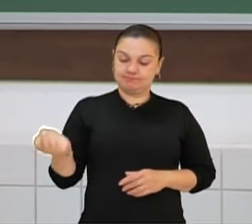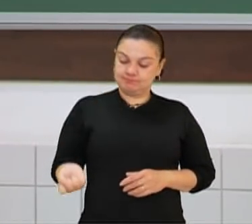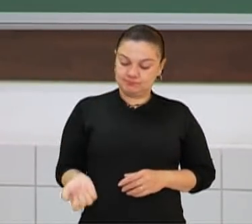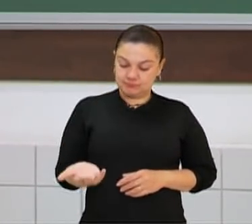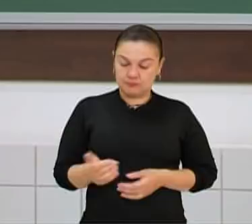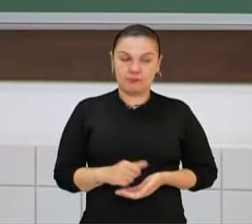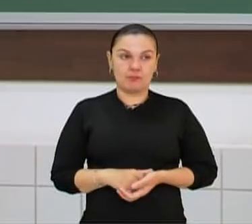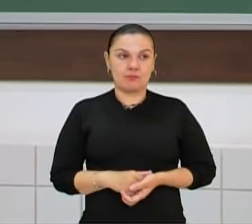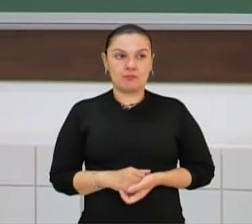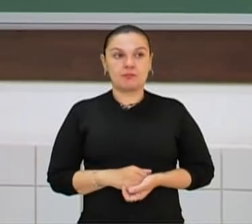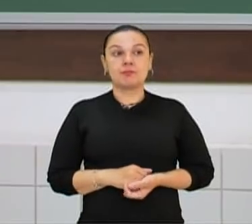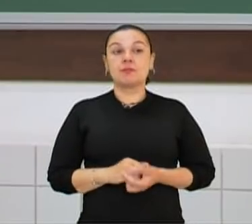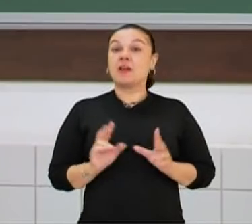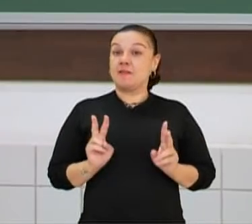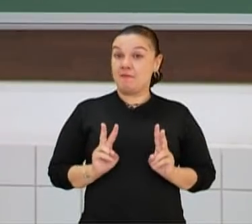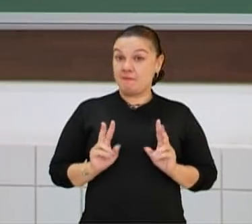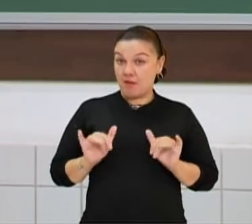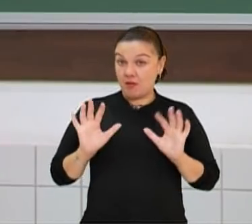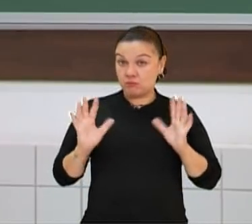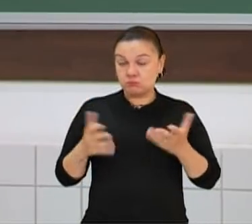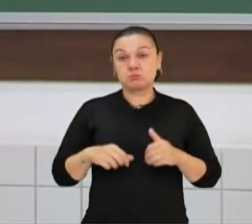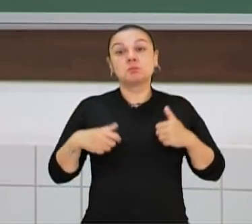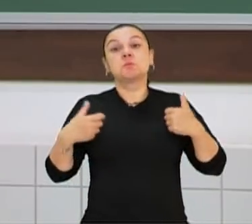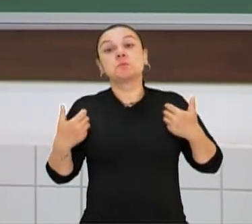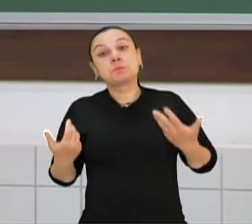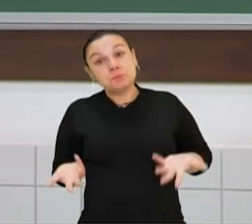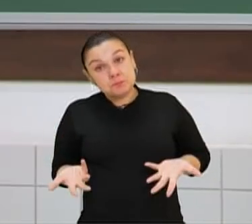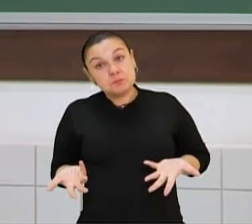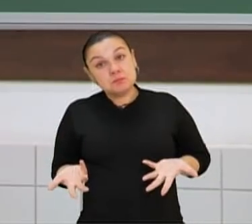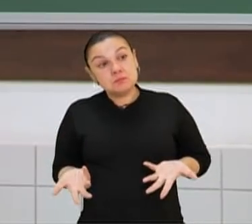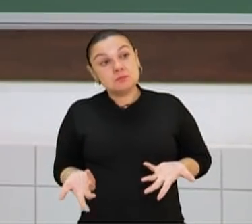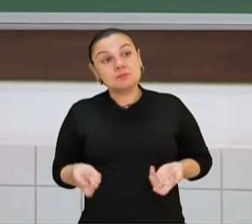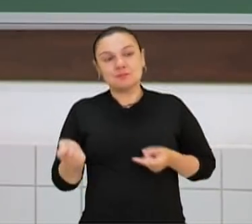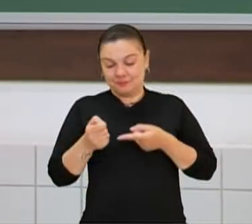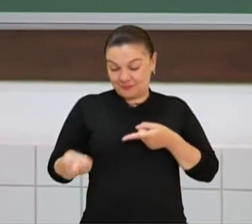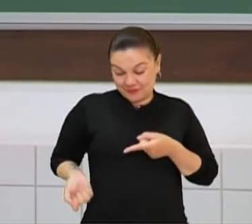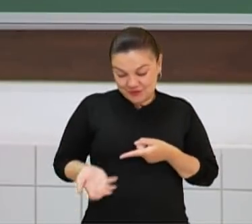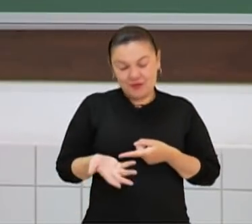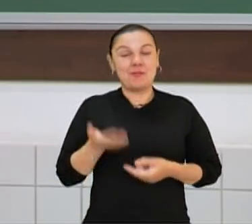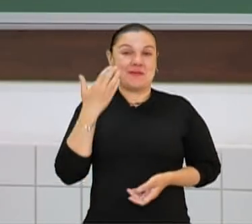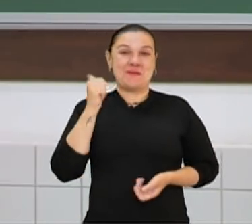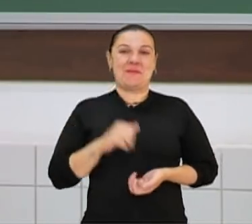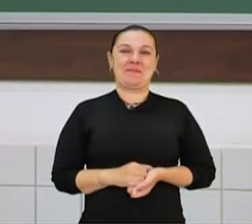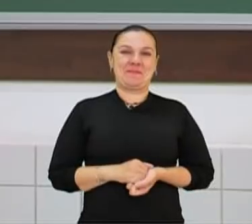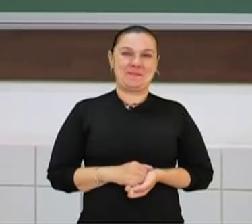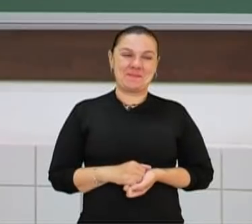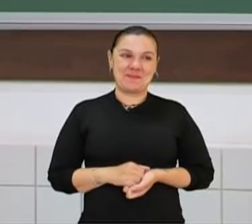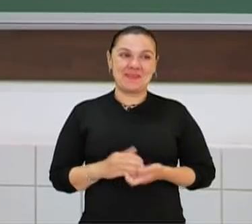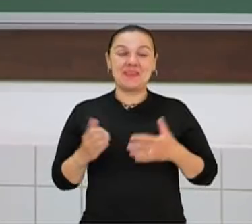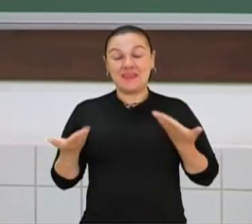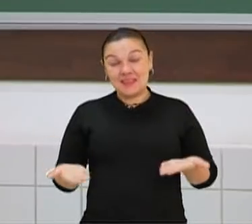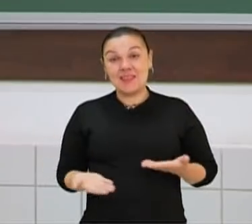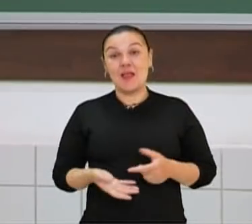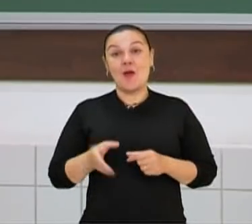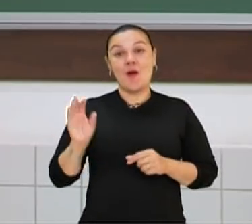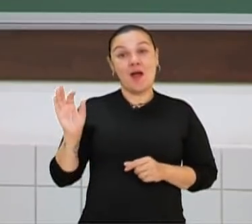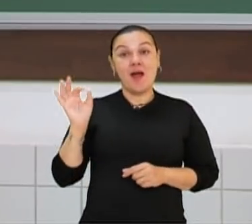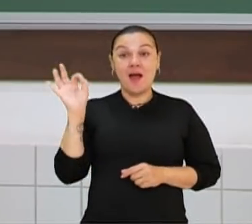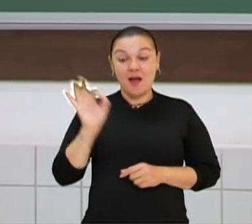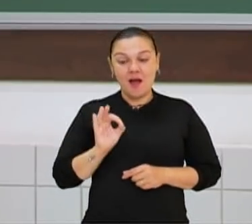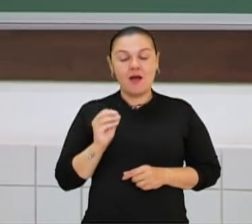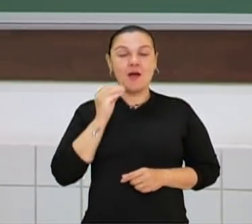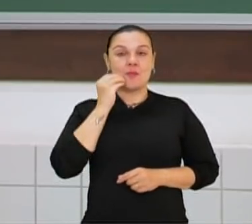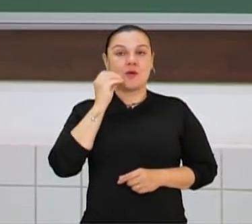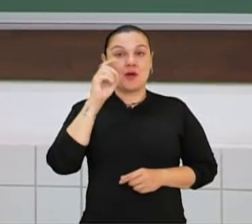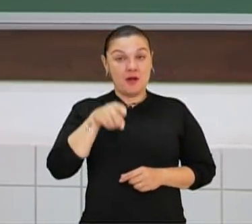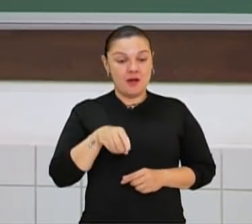não ocorrer. Então, vai acontecer? Não sabemos. A gente tem que jogar o dado para ver, tá? Então, a probabilidade sempre a gente calcula